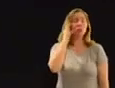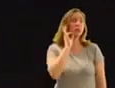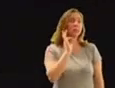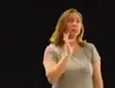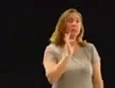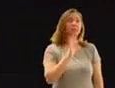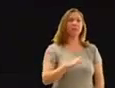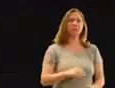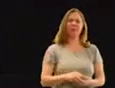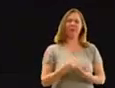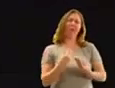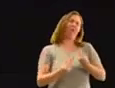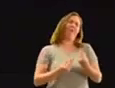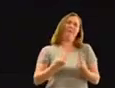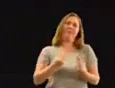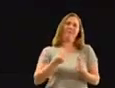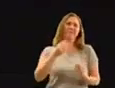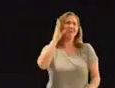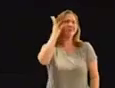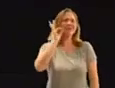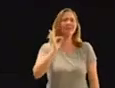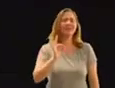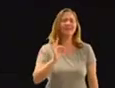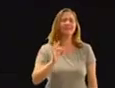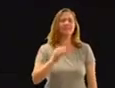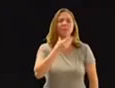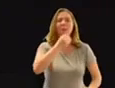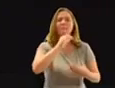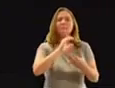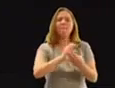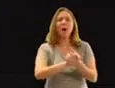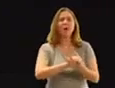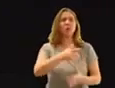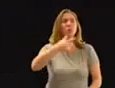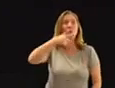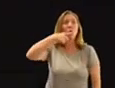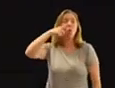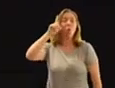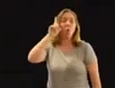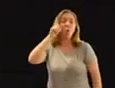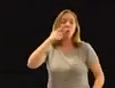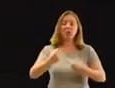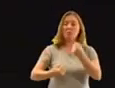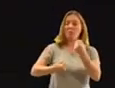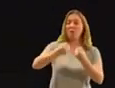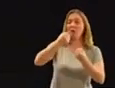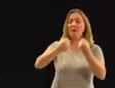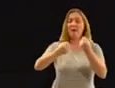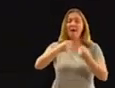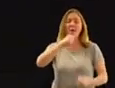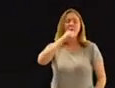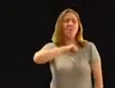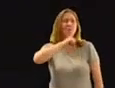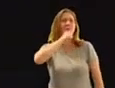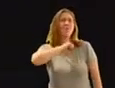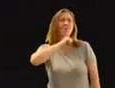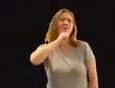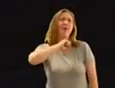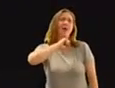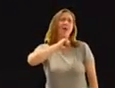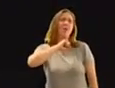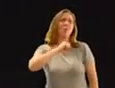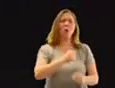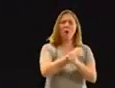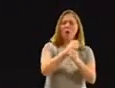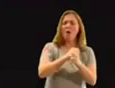nada. Como assim? O teu marido, até ontem, estava com Fusquinha 72,